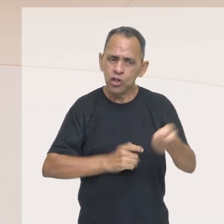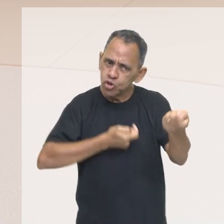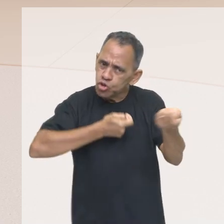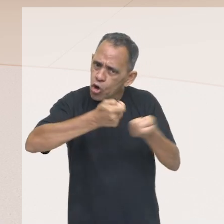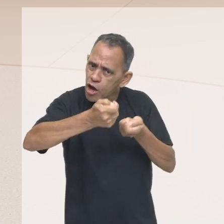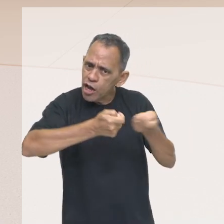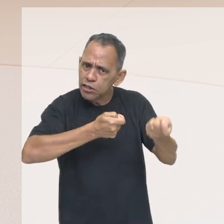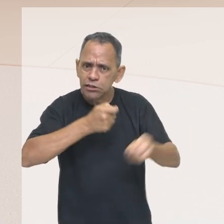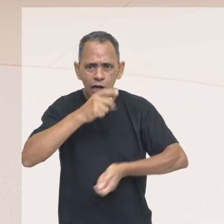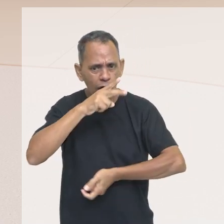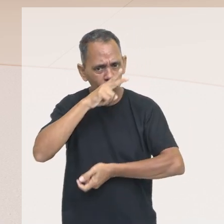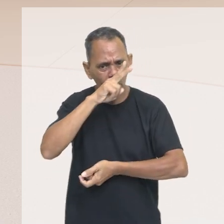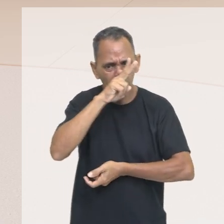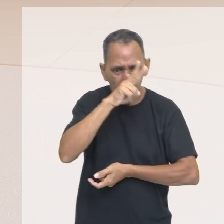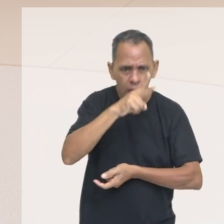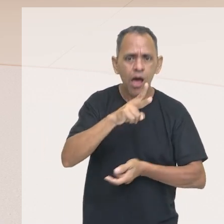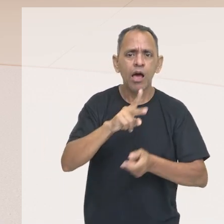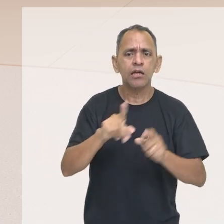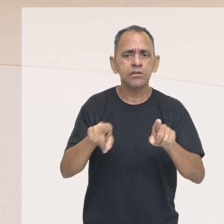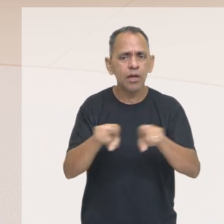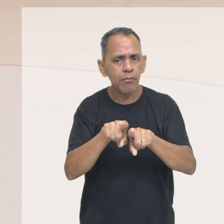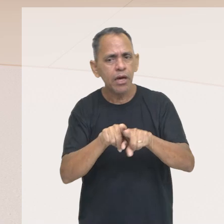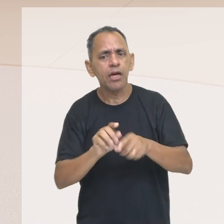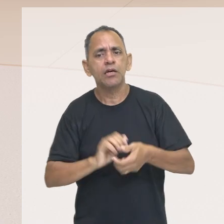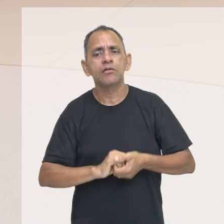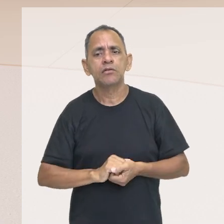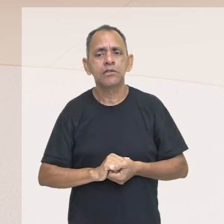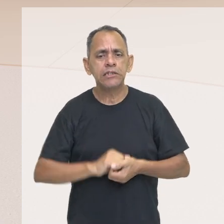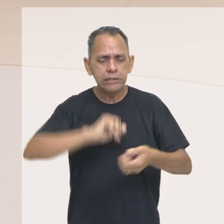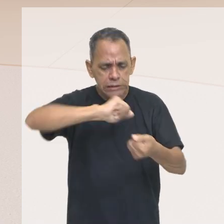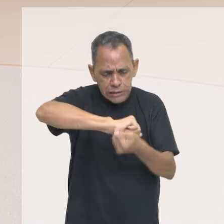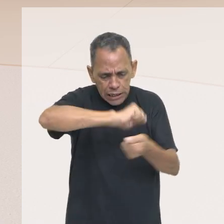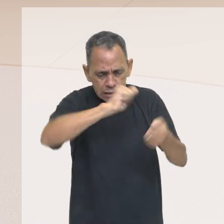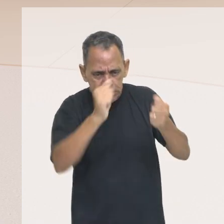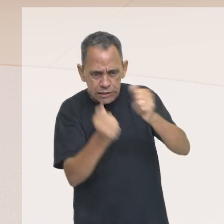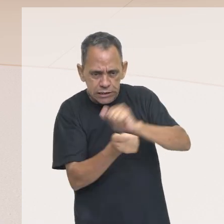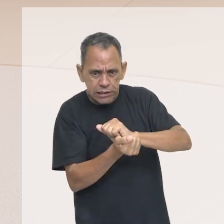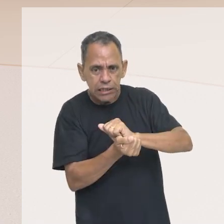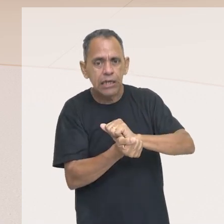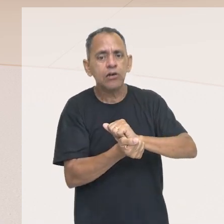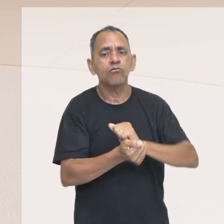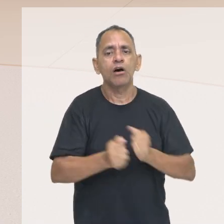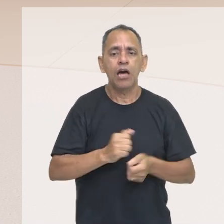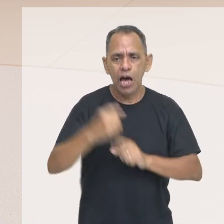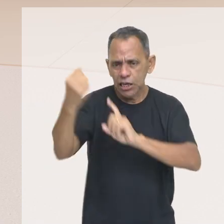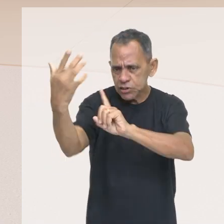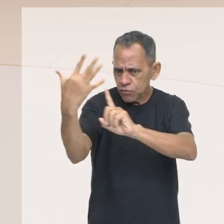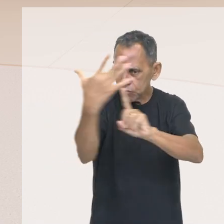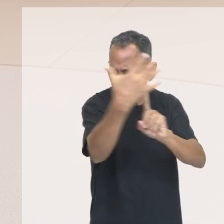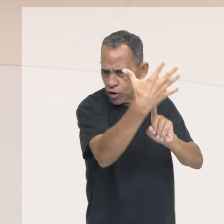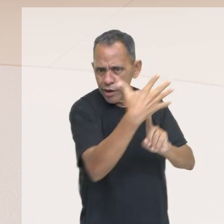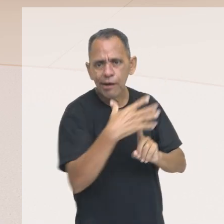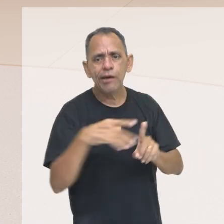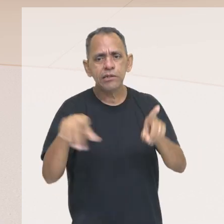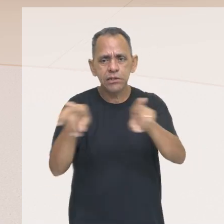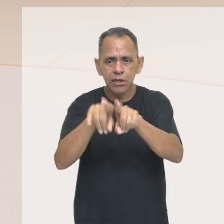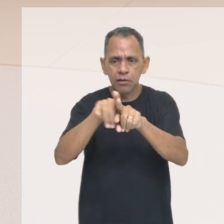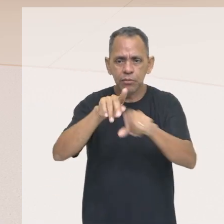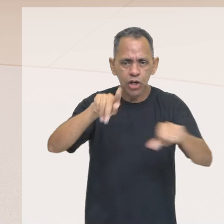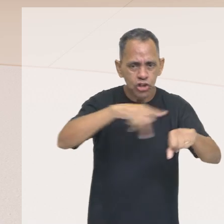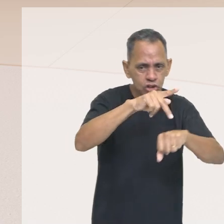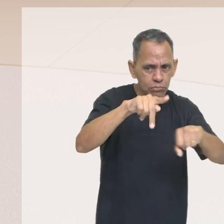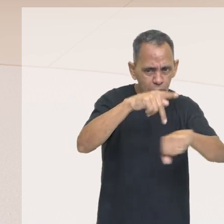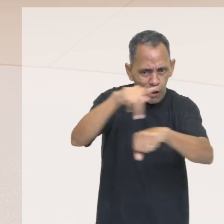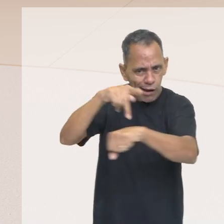a se adequar às demandas internacionais. E é dentro desse período que você vai ter